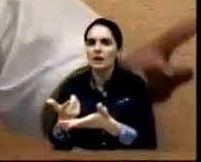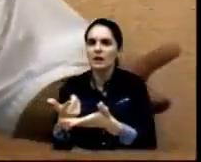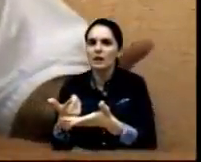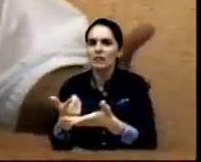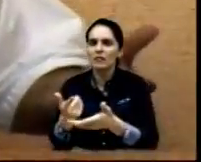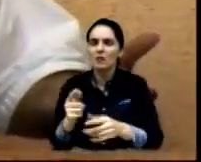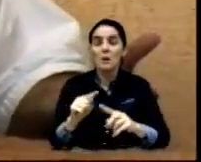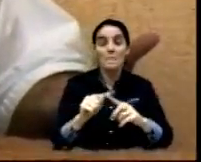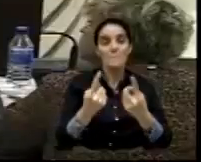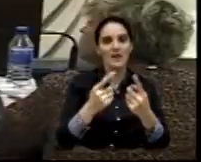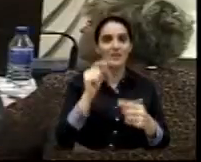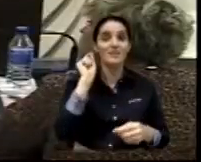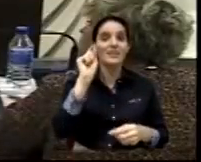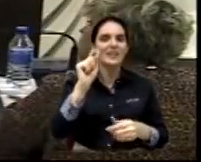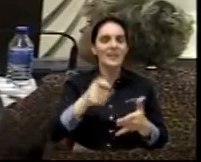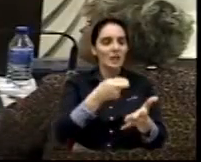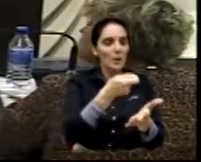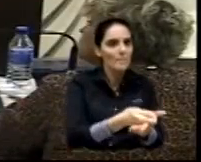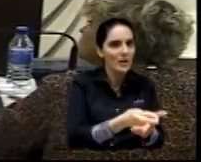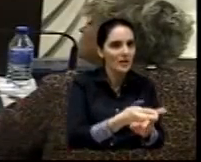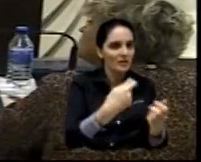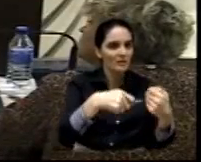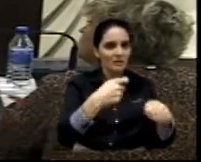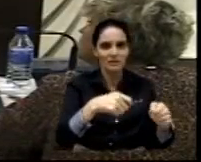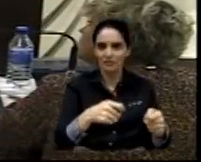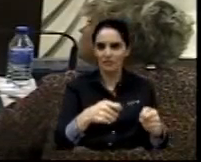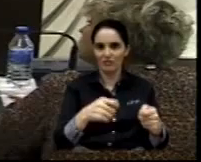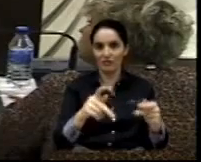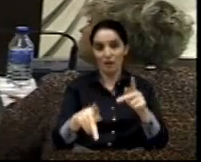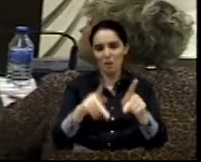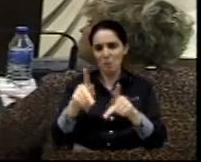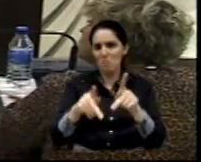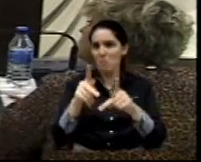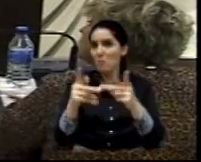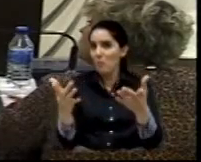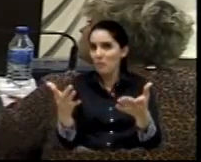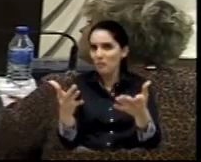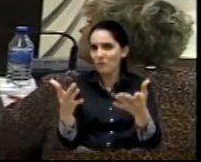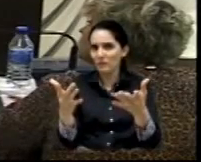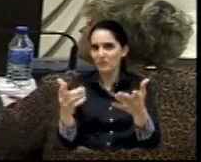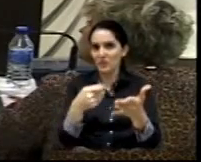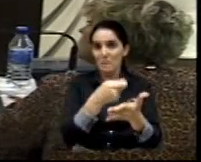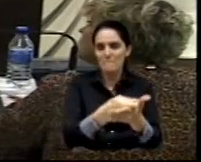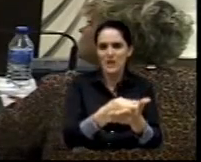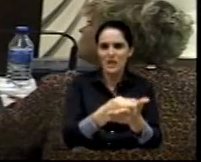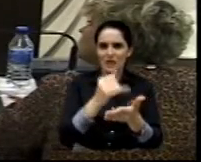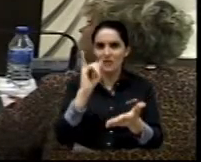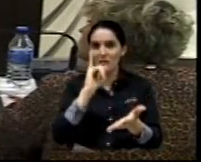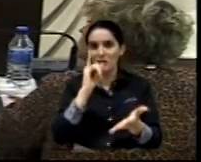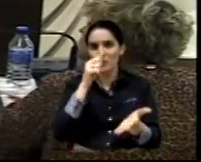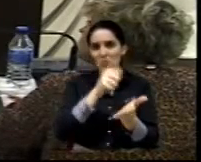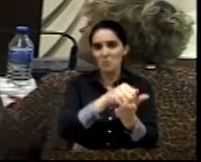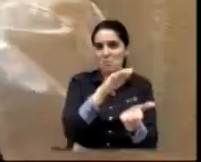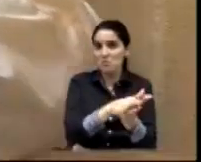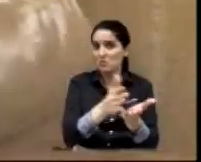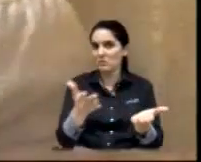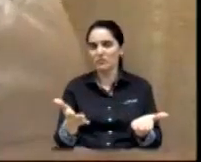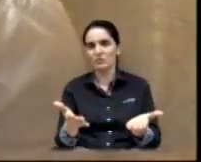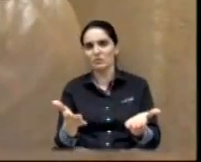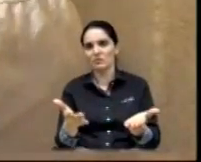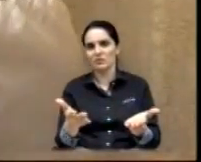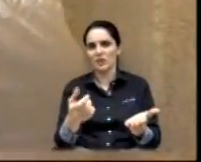dinheiro de quem? Dinheiro nosso. O dinheiro do imposto que ficou no mercado, que ficou na farmácia, que